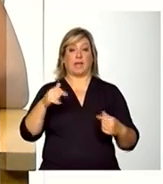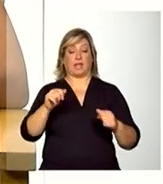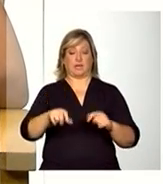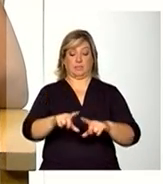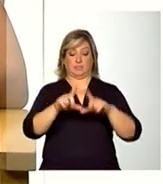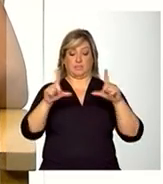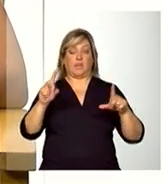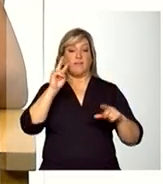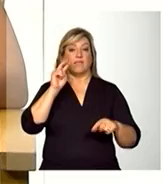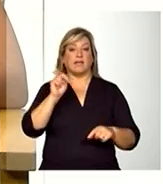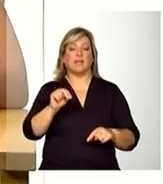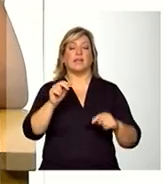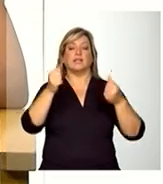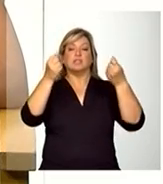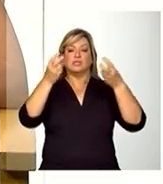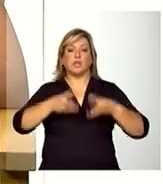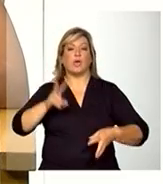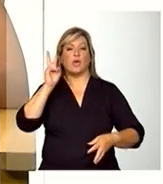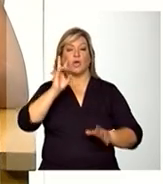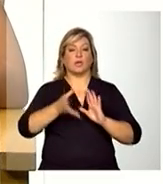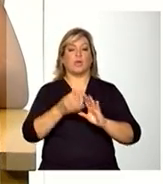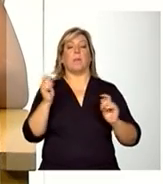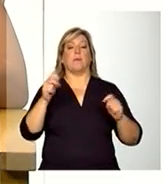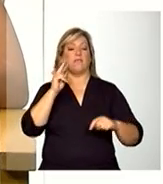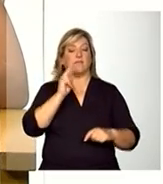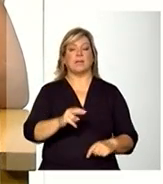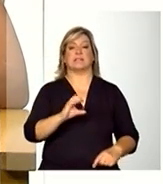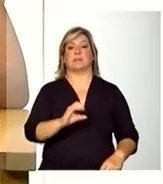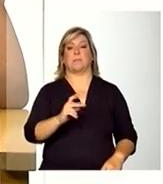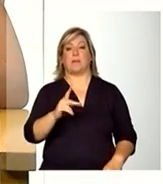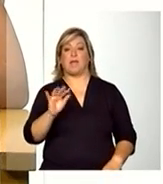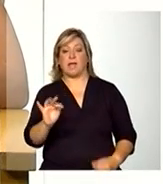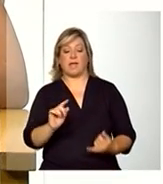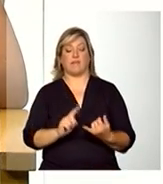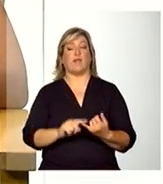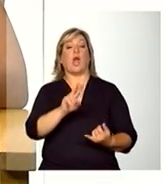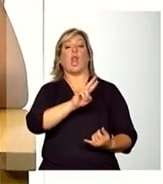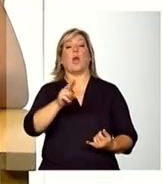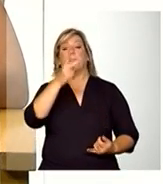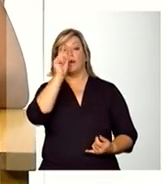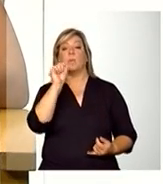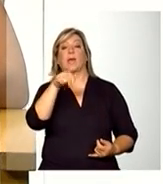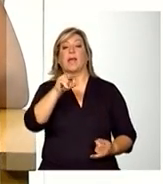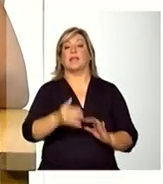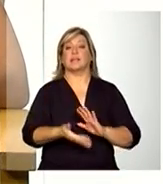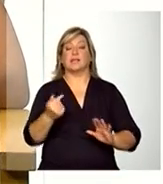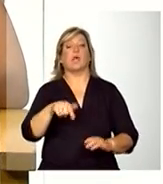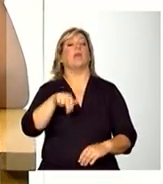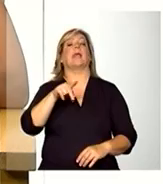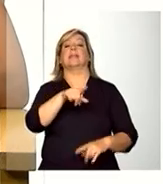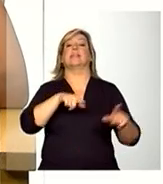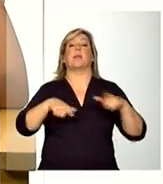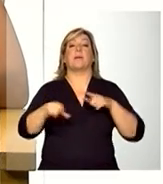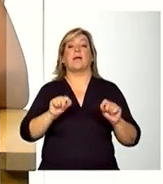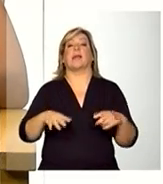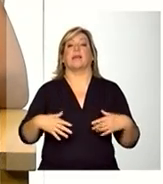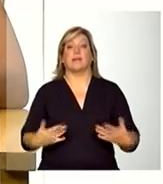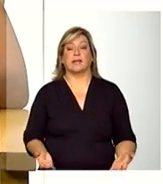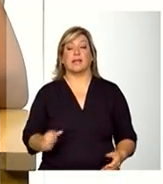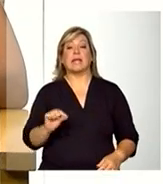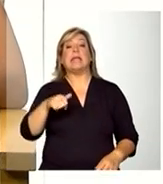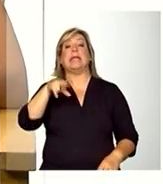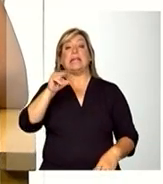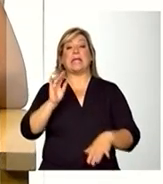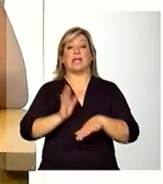histórico de exclusão é possível ver o CPF o nome da pessoa que foi excluída qual era o cargo dela e quem foi que fez